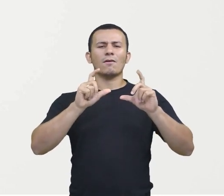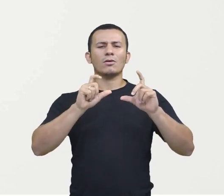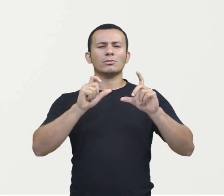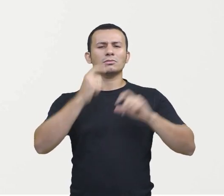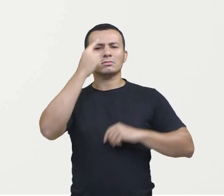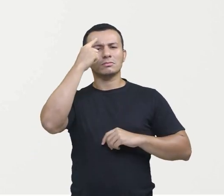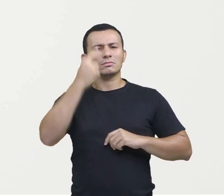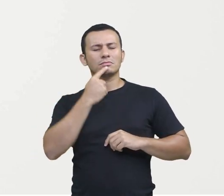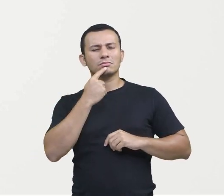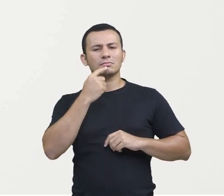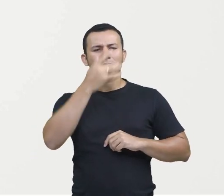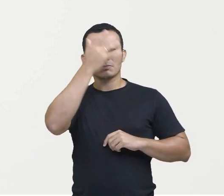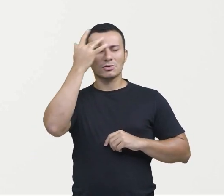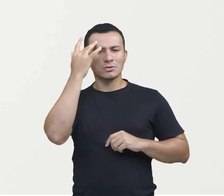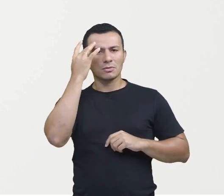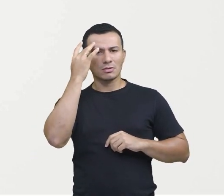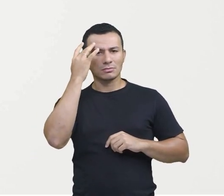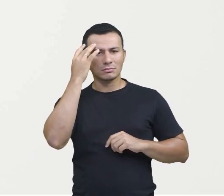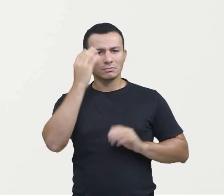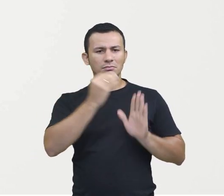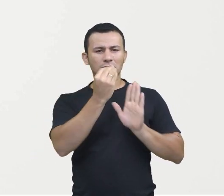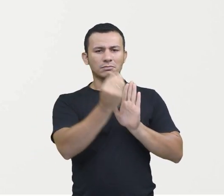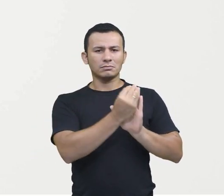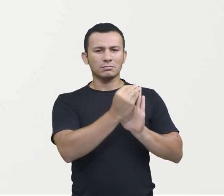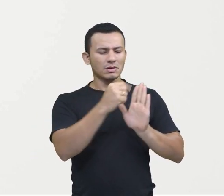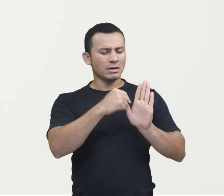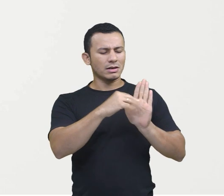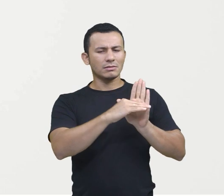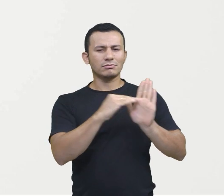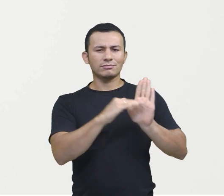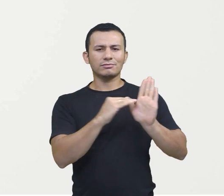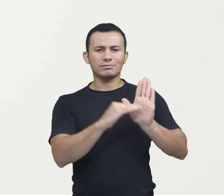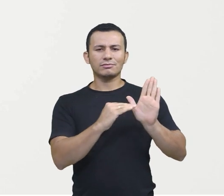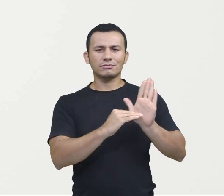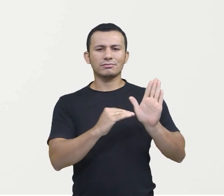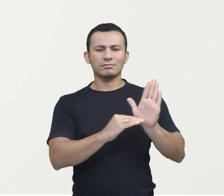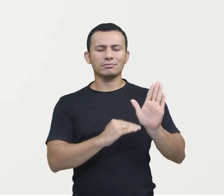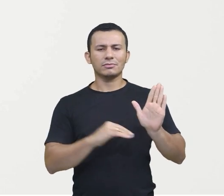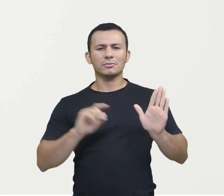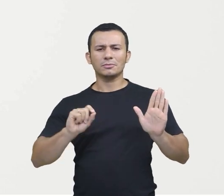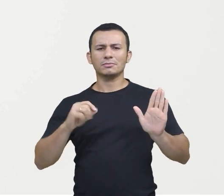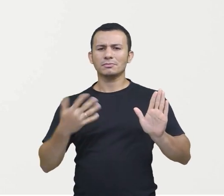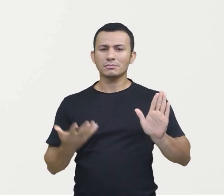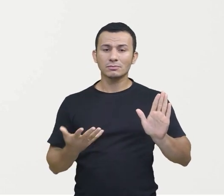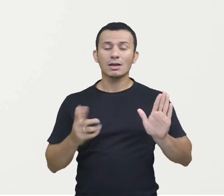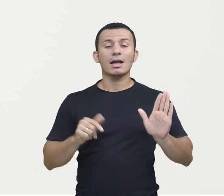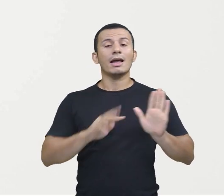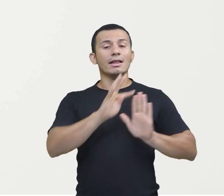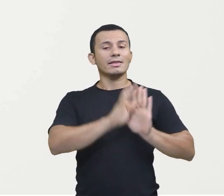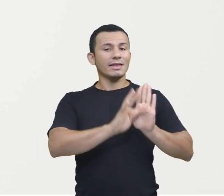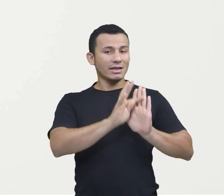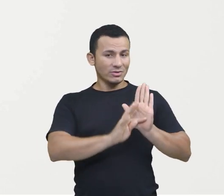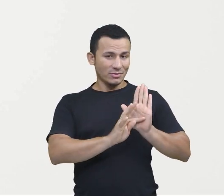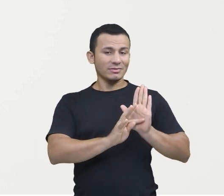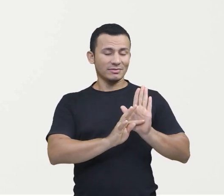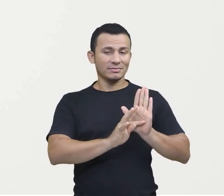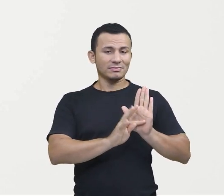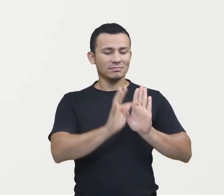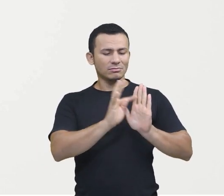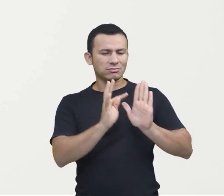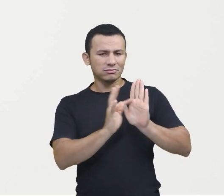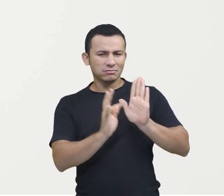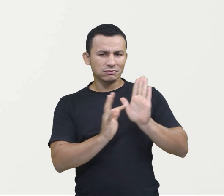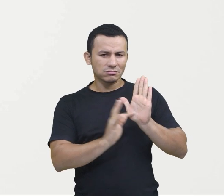pessoa e do lado tem várias linhas e essas linhas estão representando textos. Tá